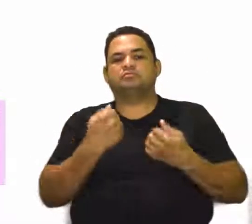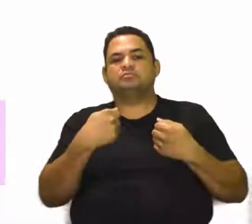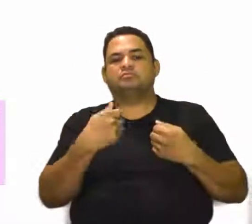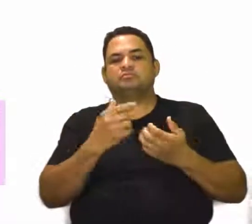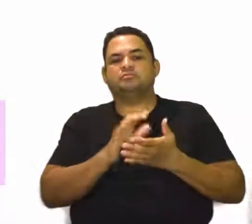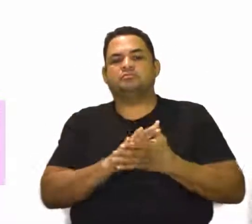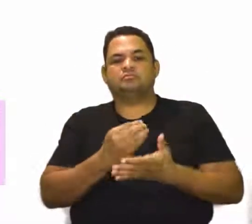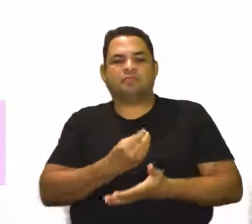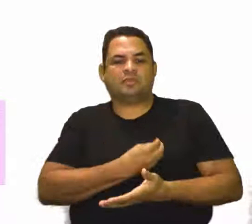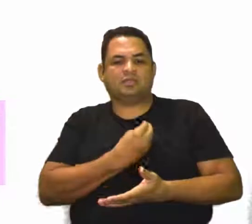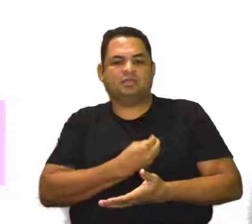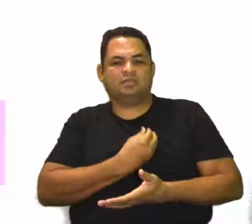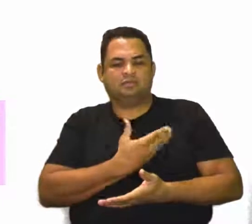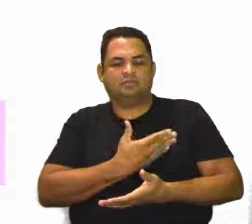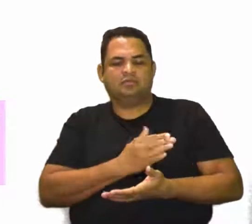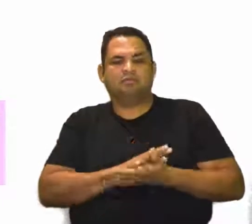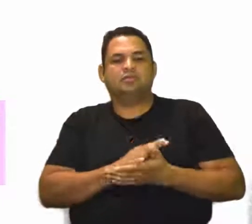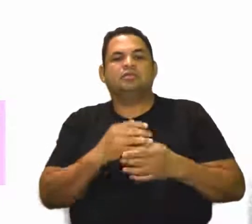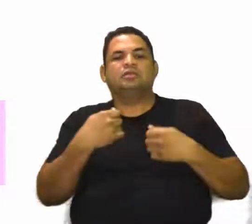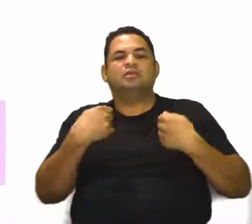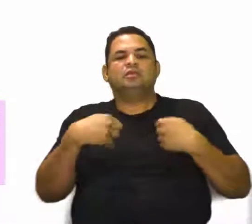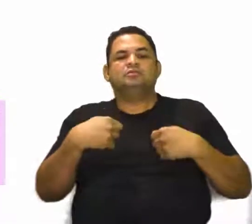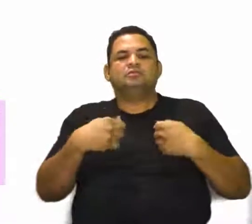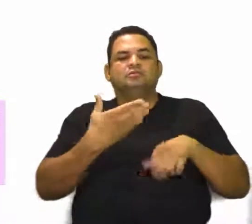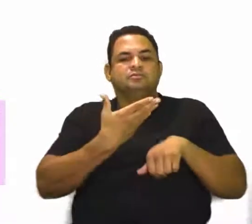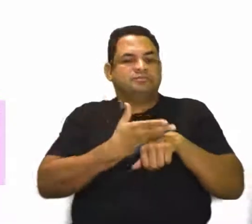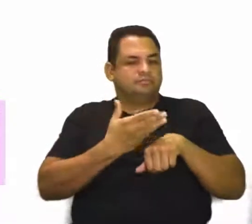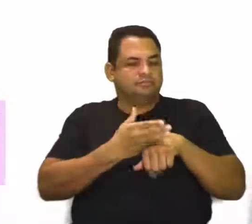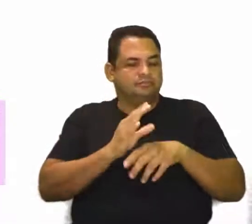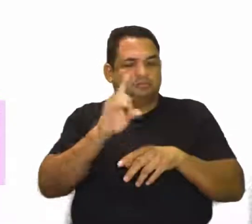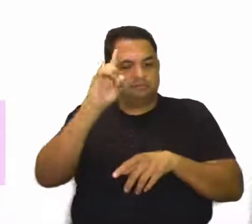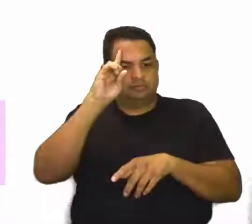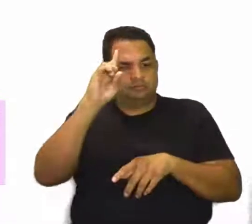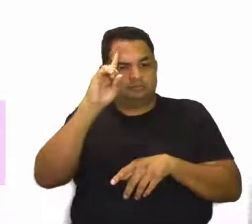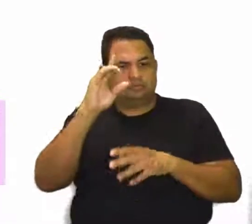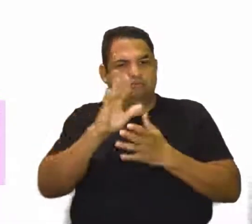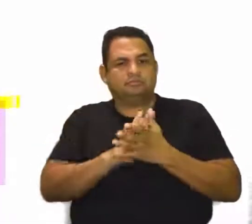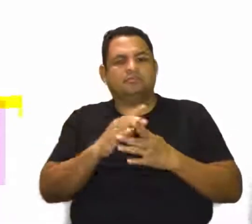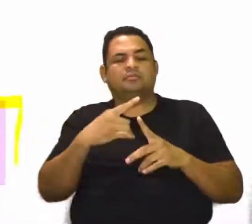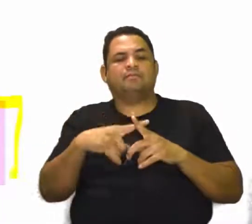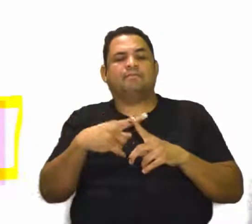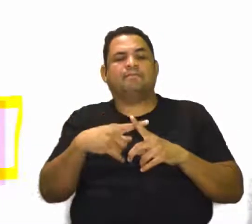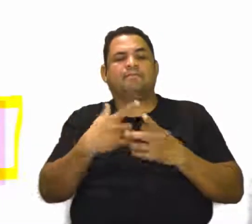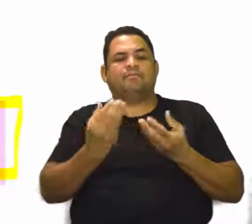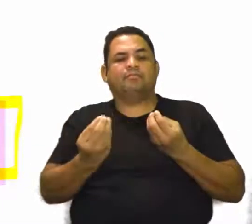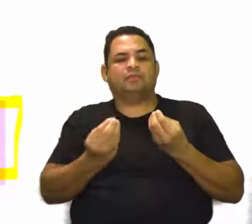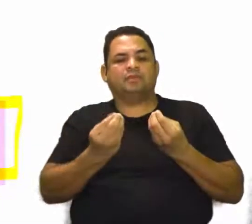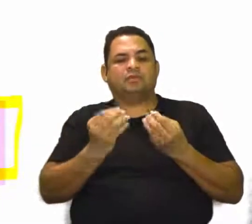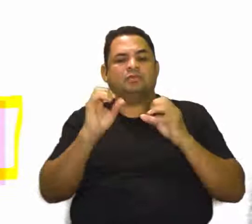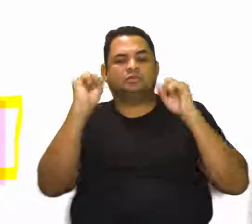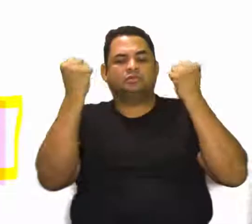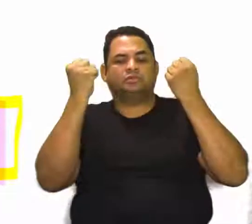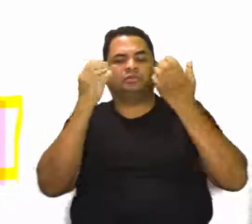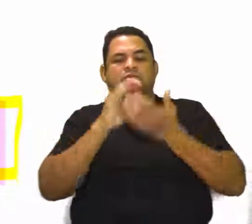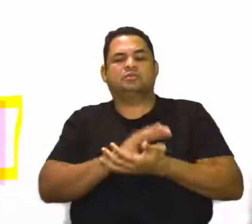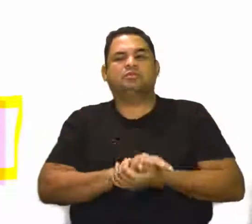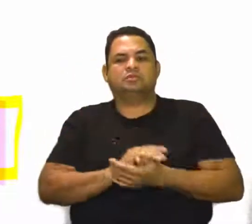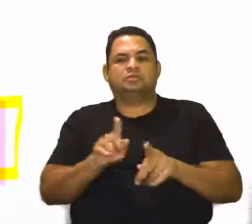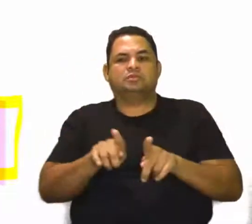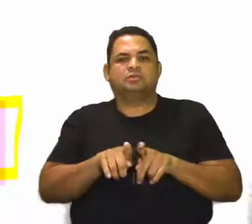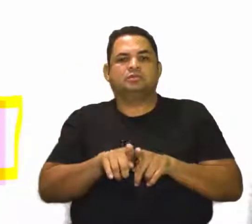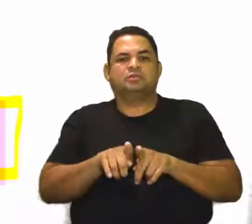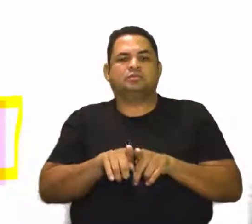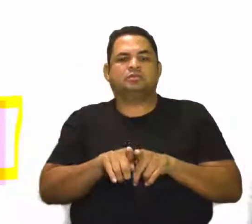permitir vivenciar. Então, eu preciso praticar isso diariamente, porque isso já é uma forma de atividade física